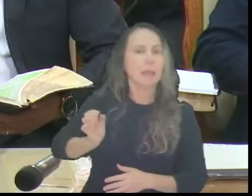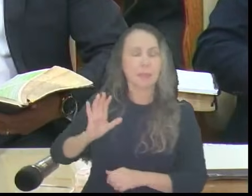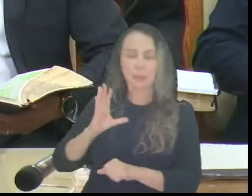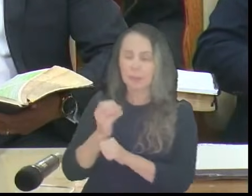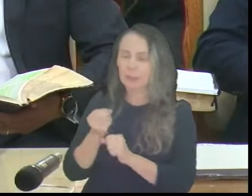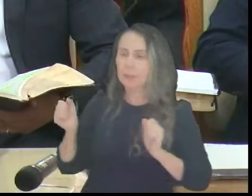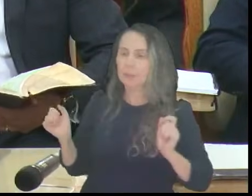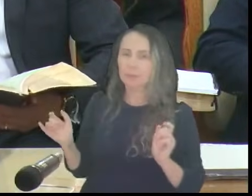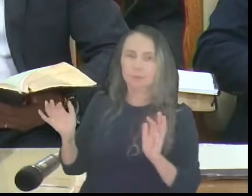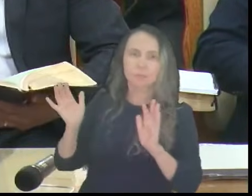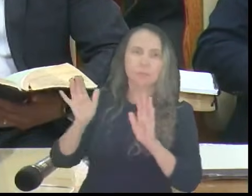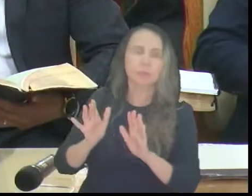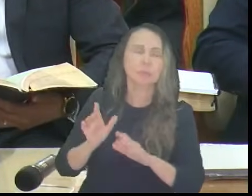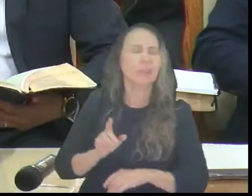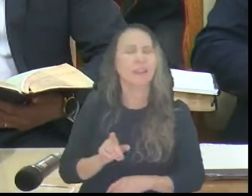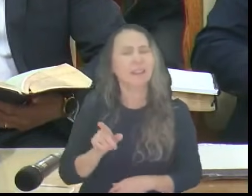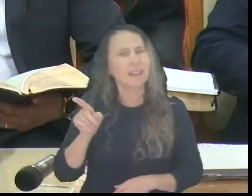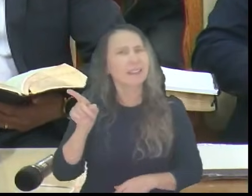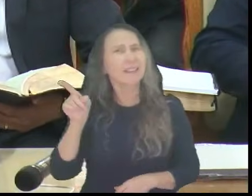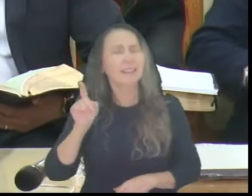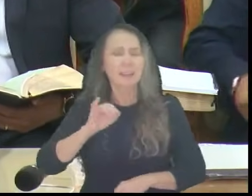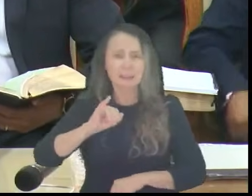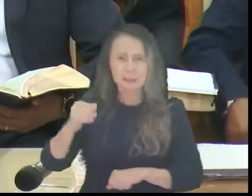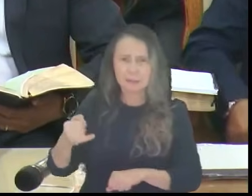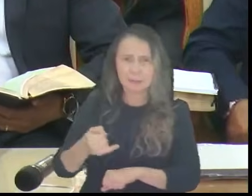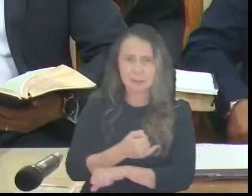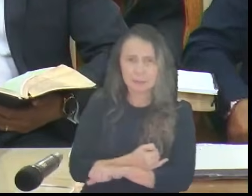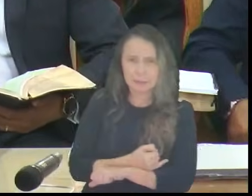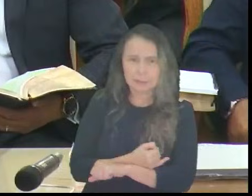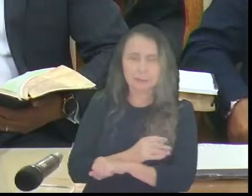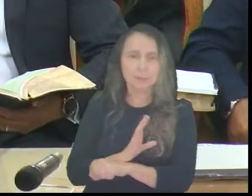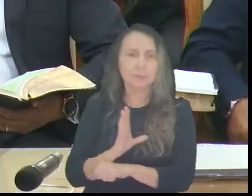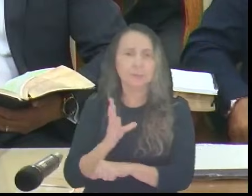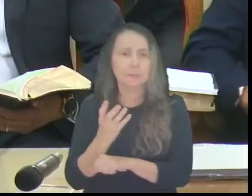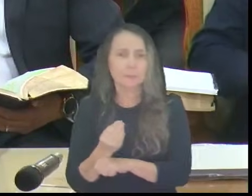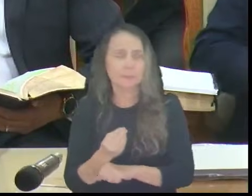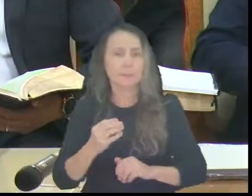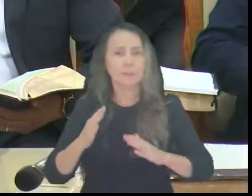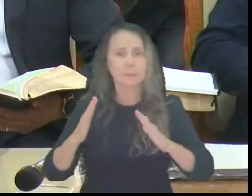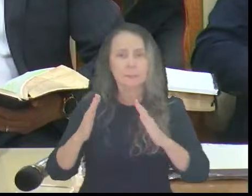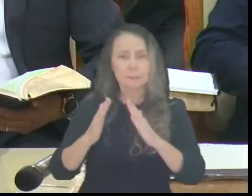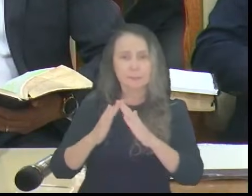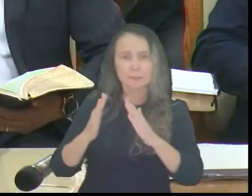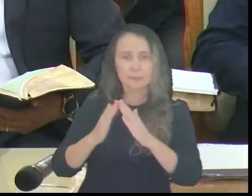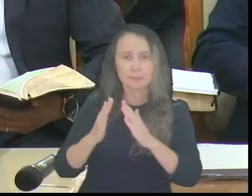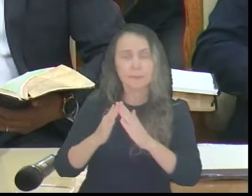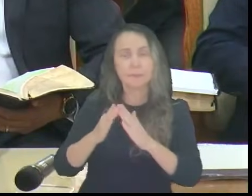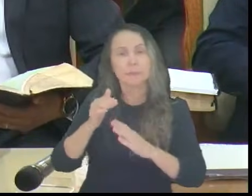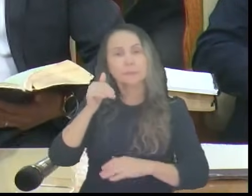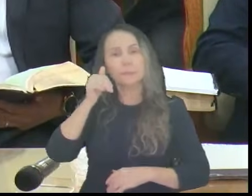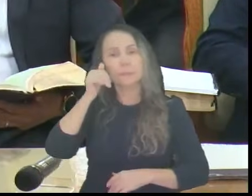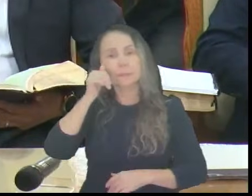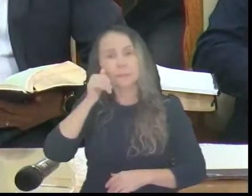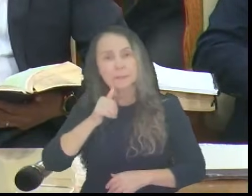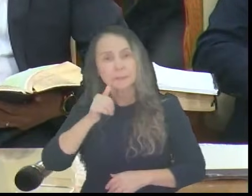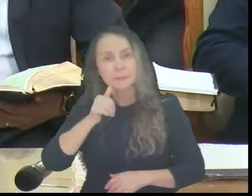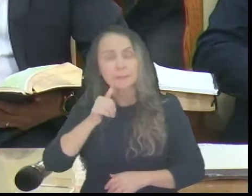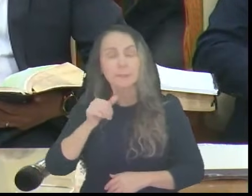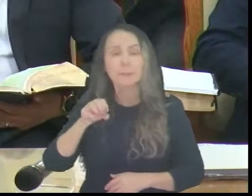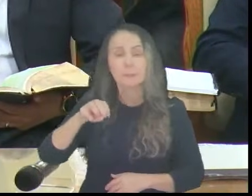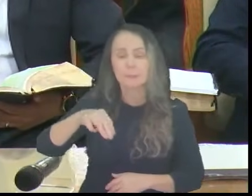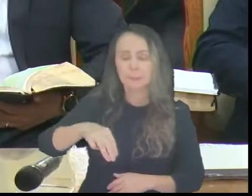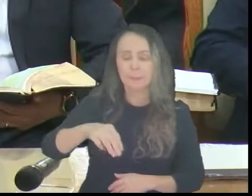Lá em Jerusalém, a igreja se reunia na casa de Maria. Maria, mãe de João